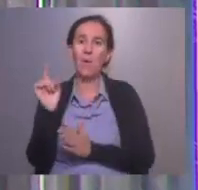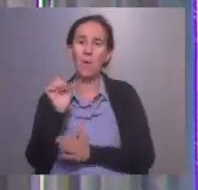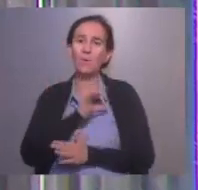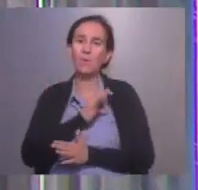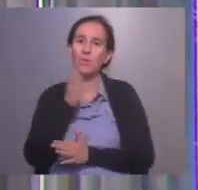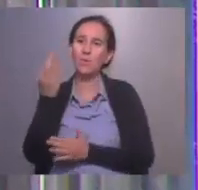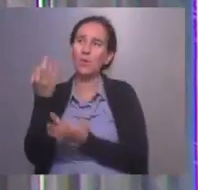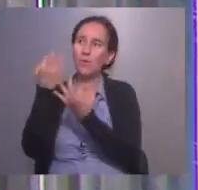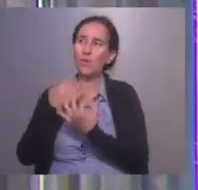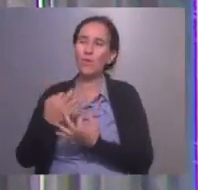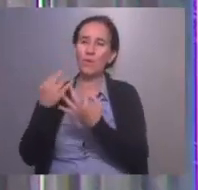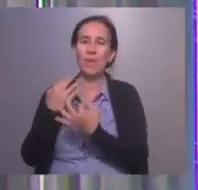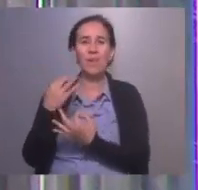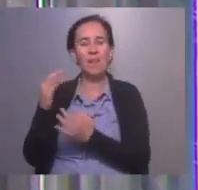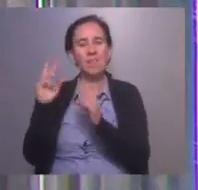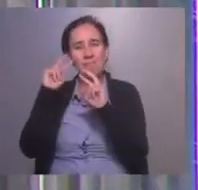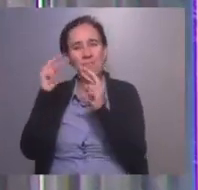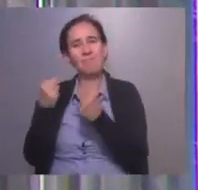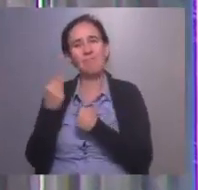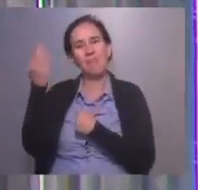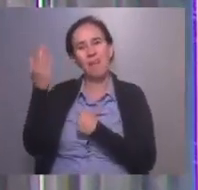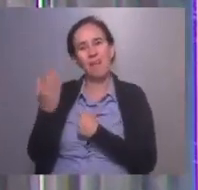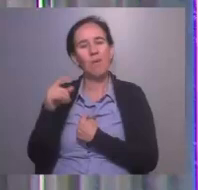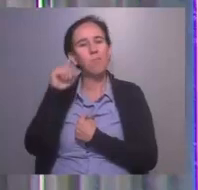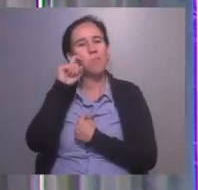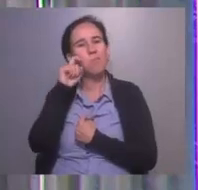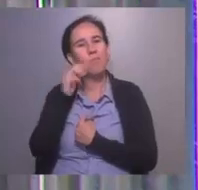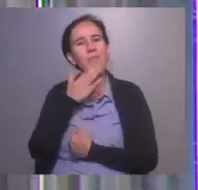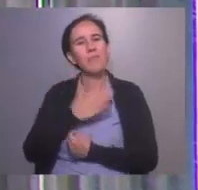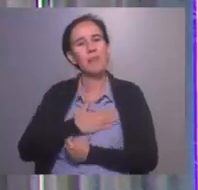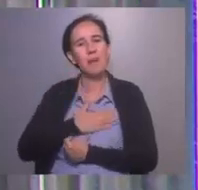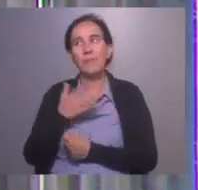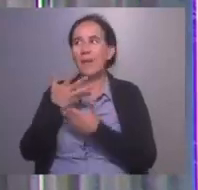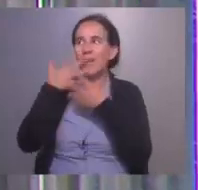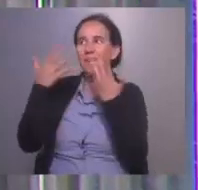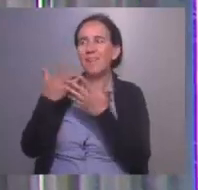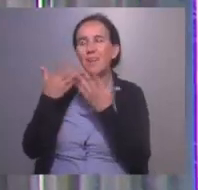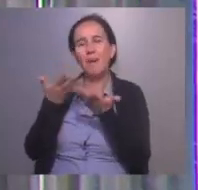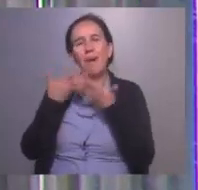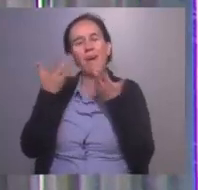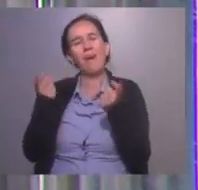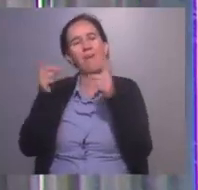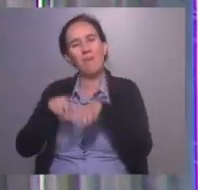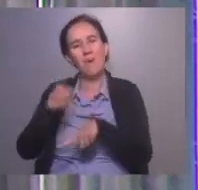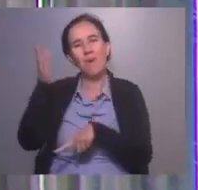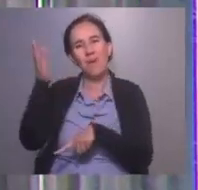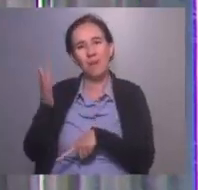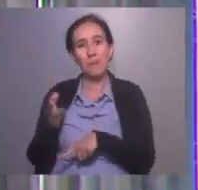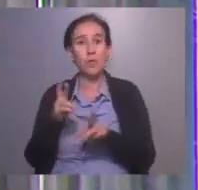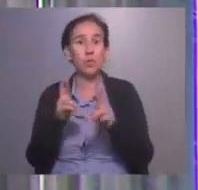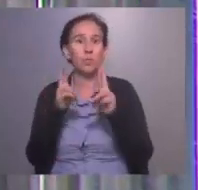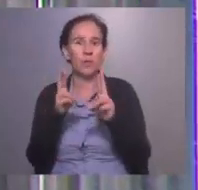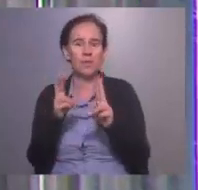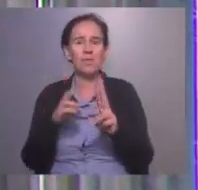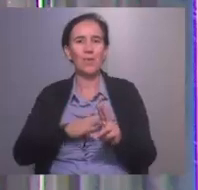nos acolhe, nos atende, nos conforta, nos anima e reanima, nos devolve a